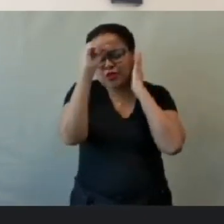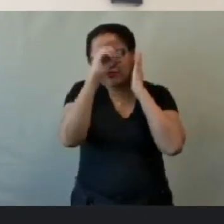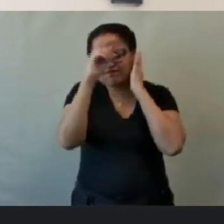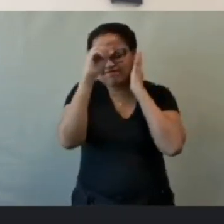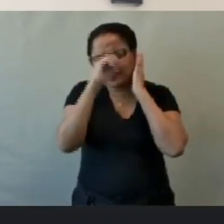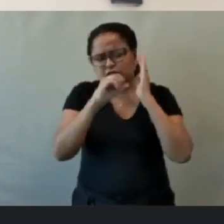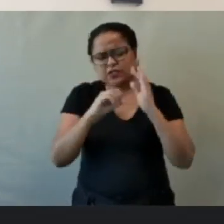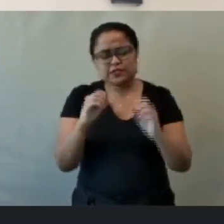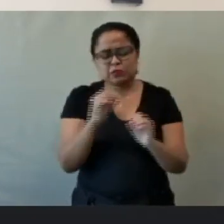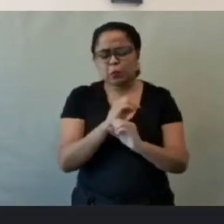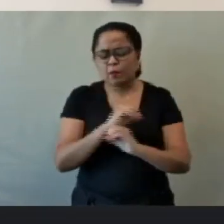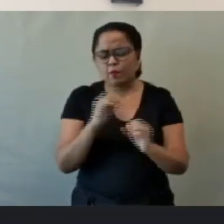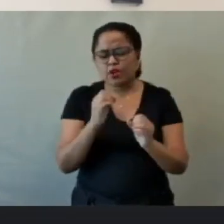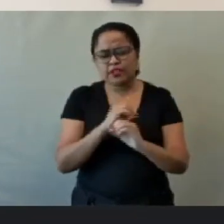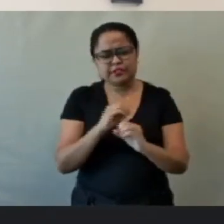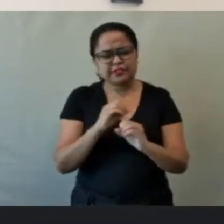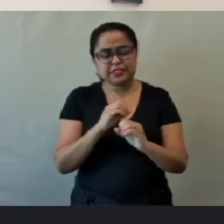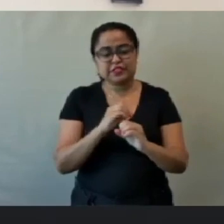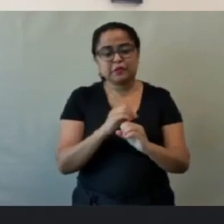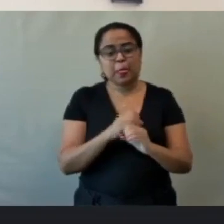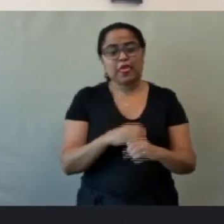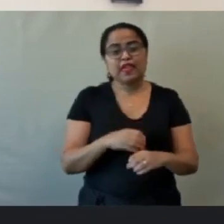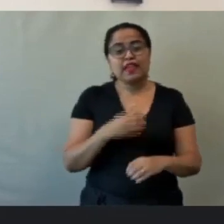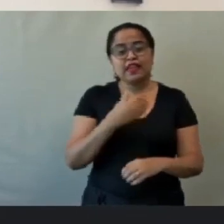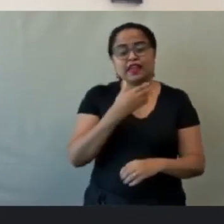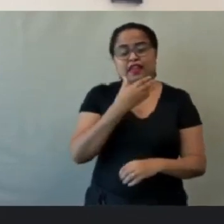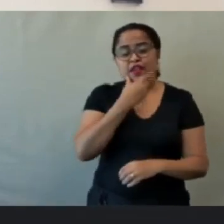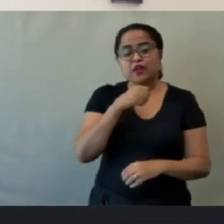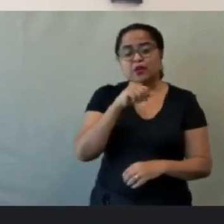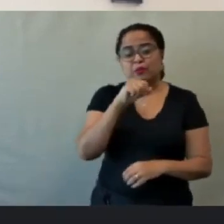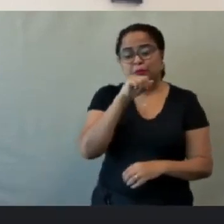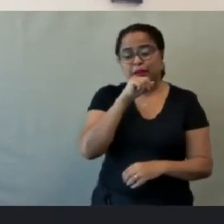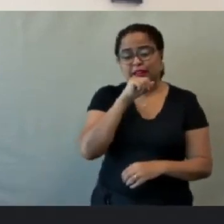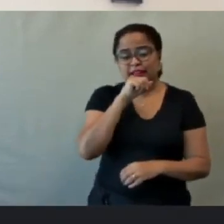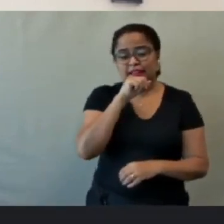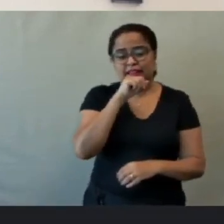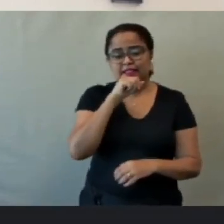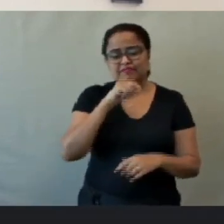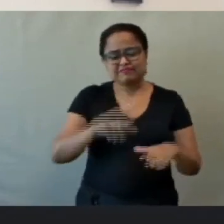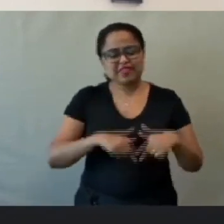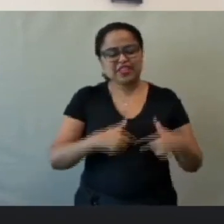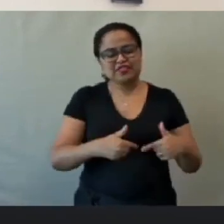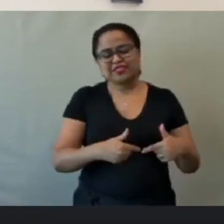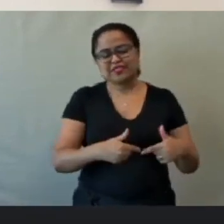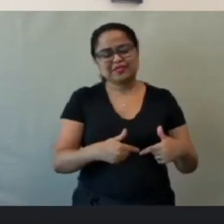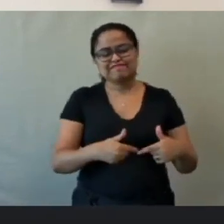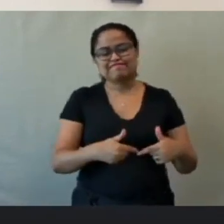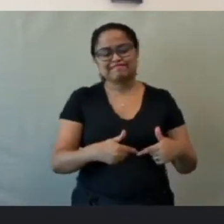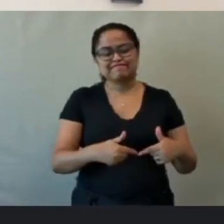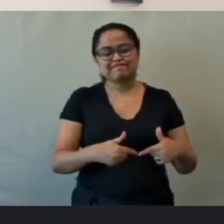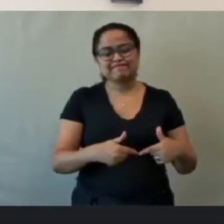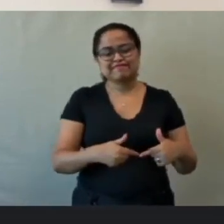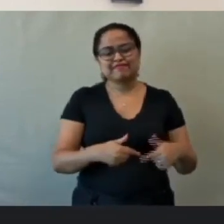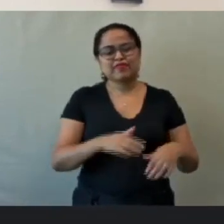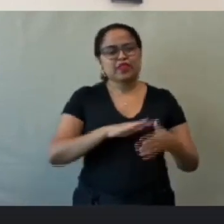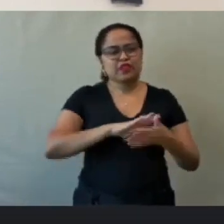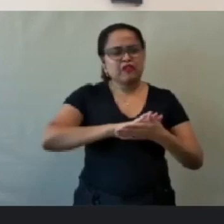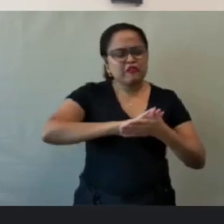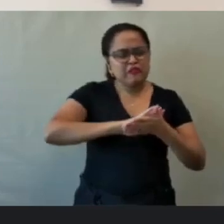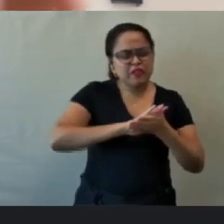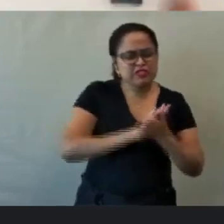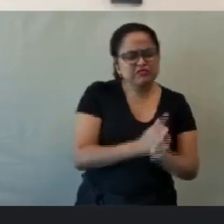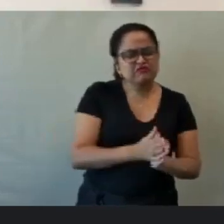De manhã. E o pai teve esse tipo de ação. Então, aí é um exemplo de que realmente a violência, o racismo,